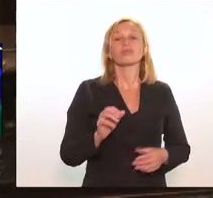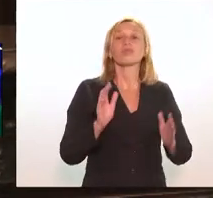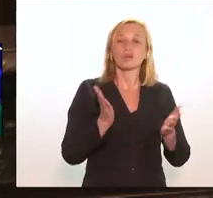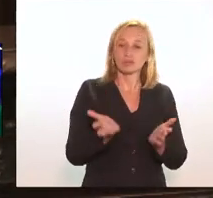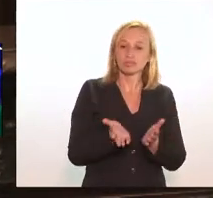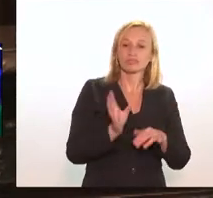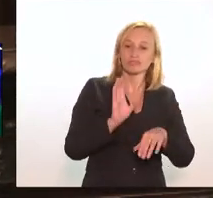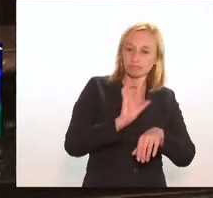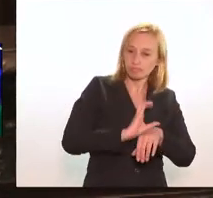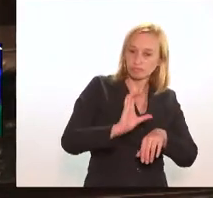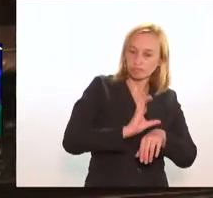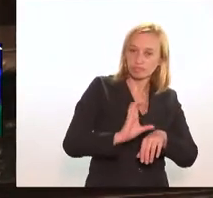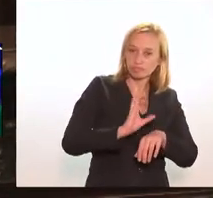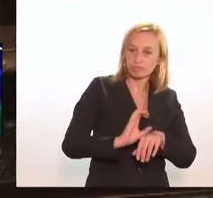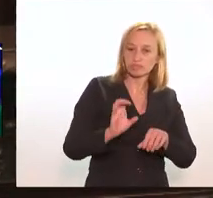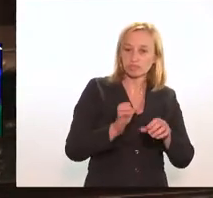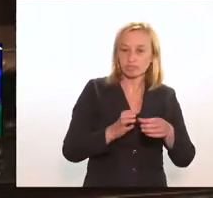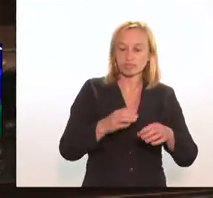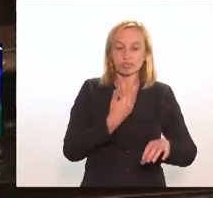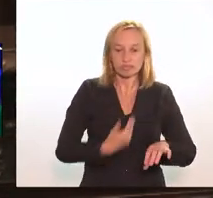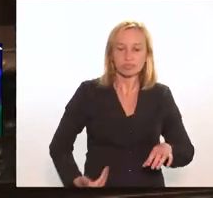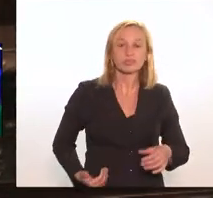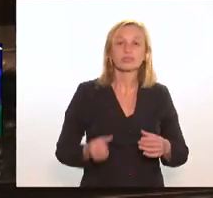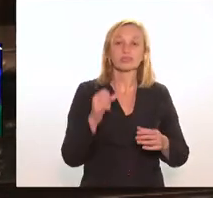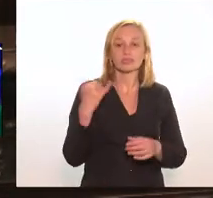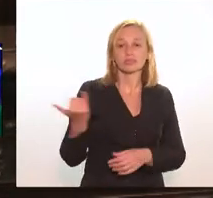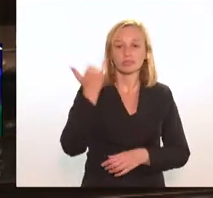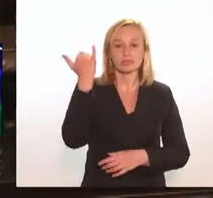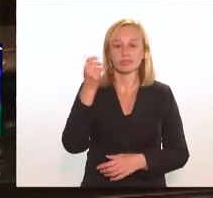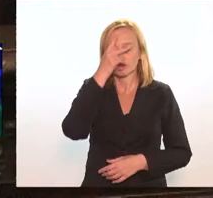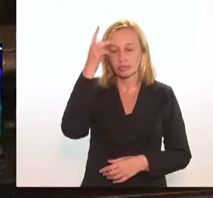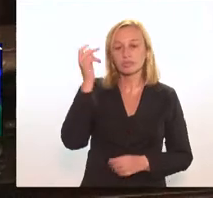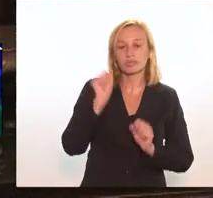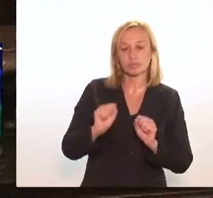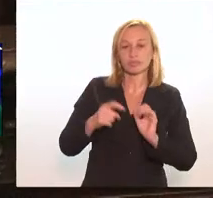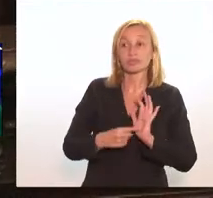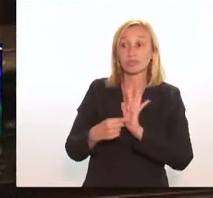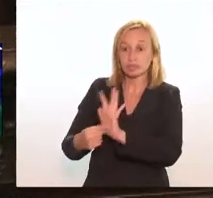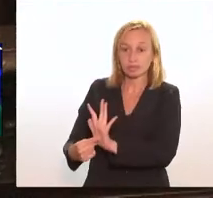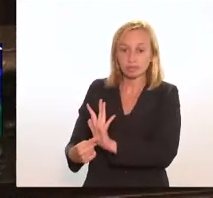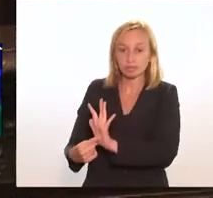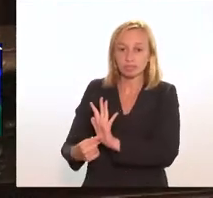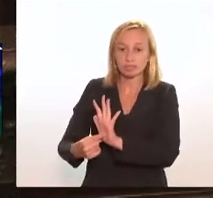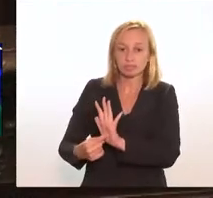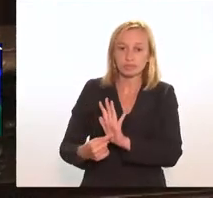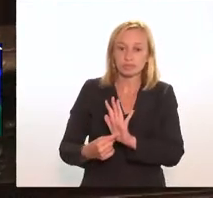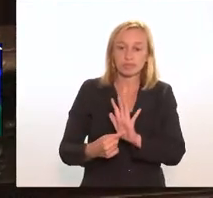públicos, é importante que o candidato possa demonstrar, deputado Eliomar Coelho,